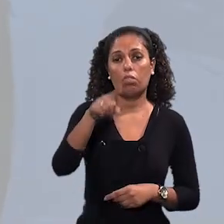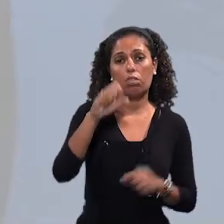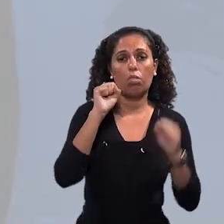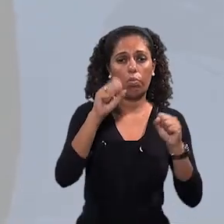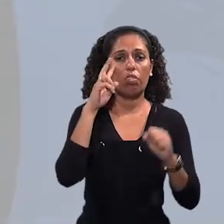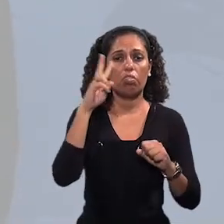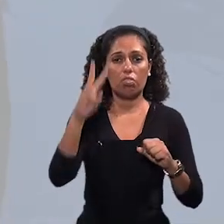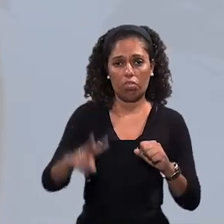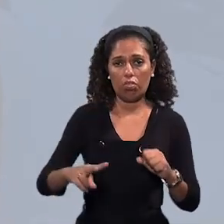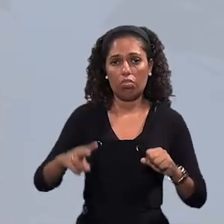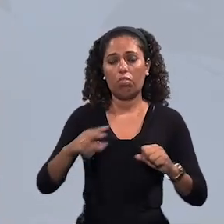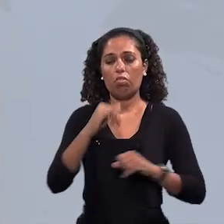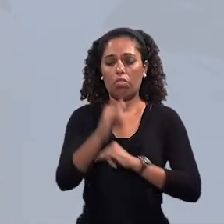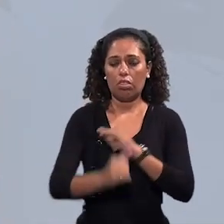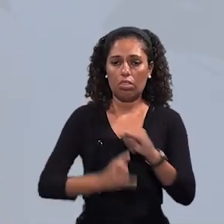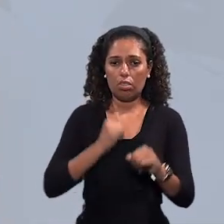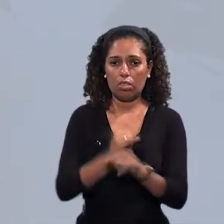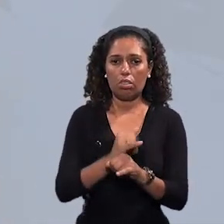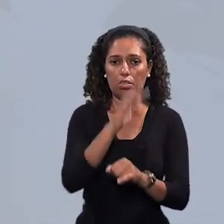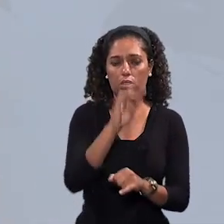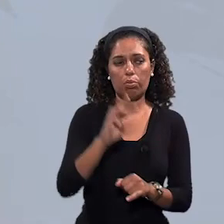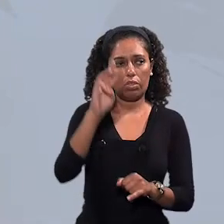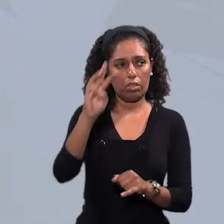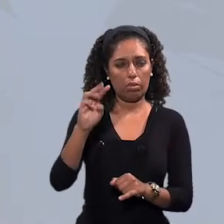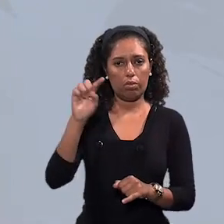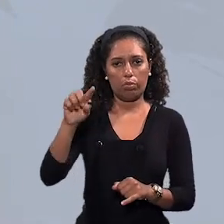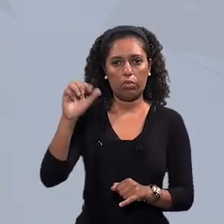você pode assistir o programa pela internet no